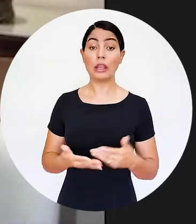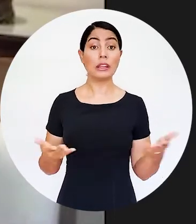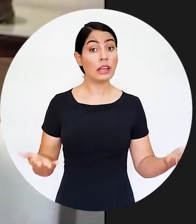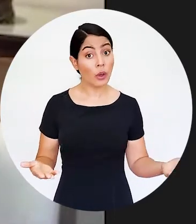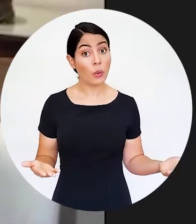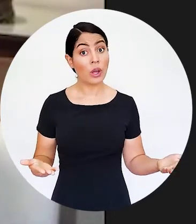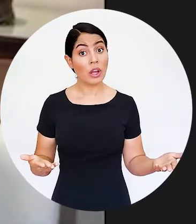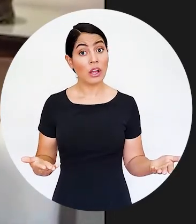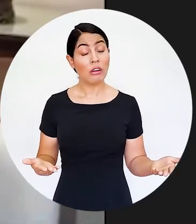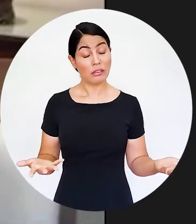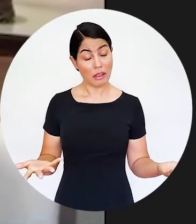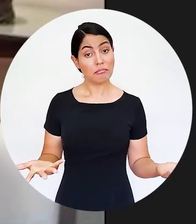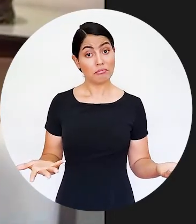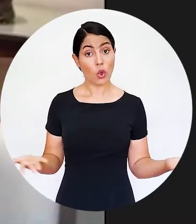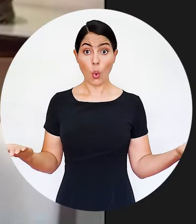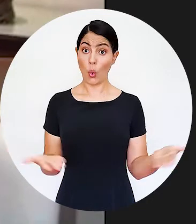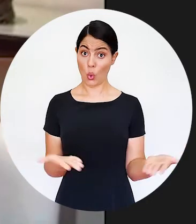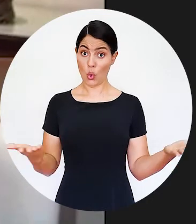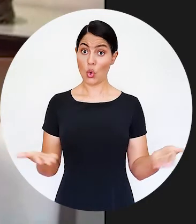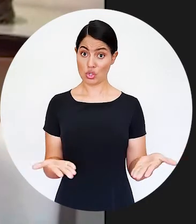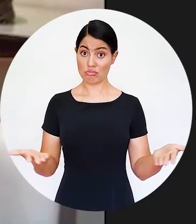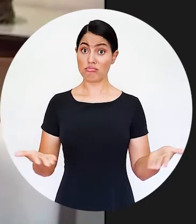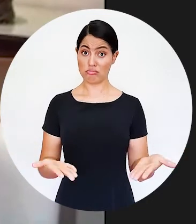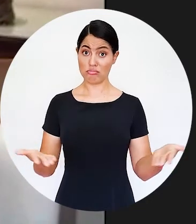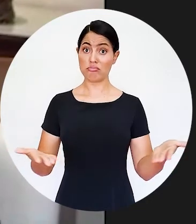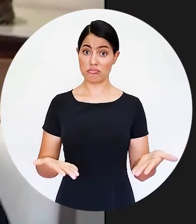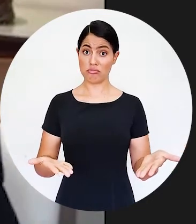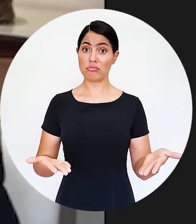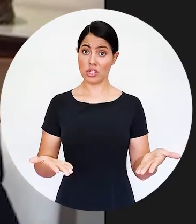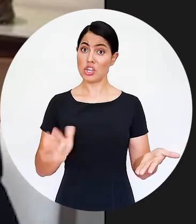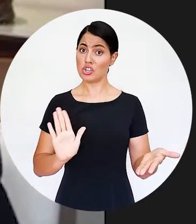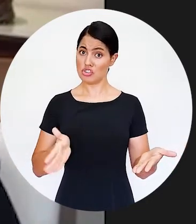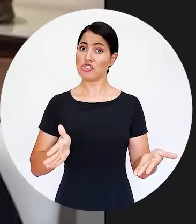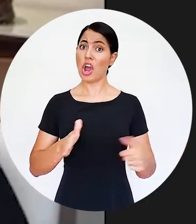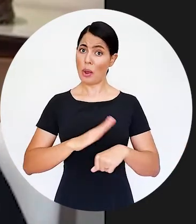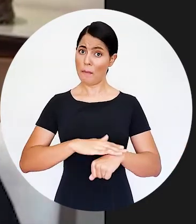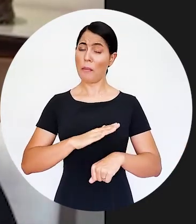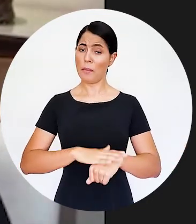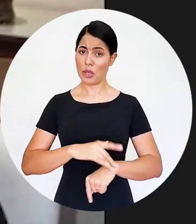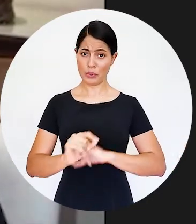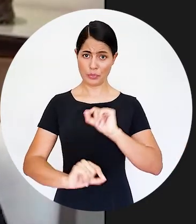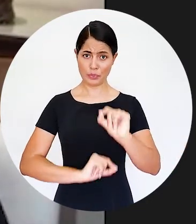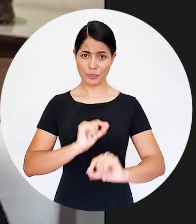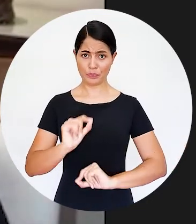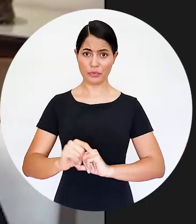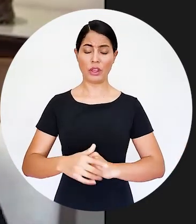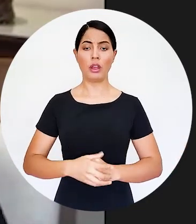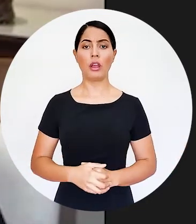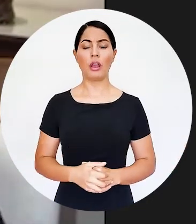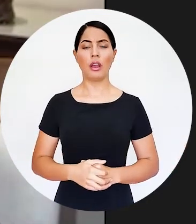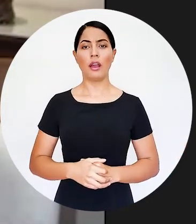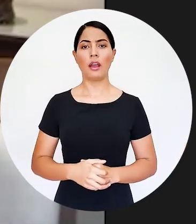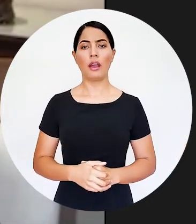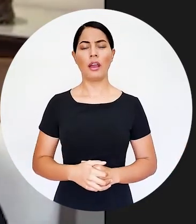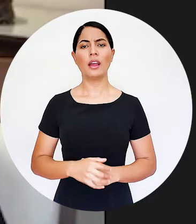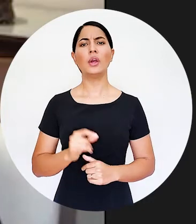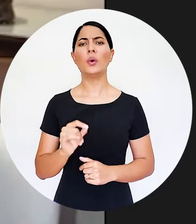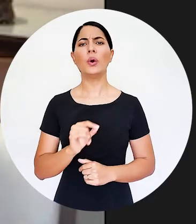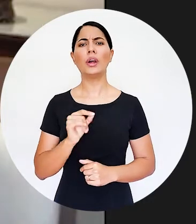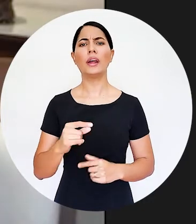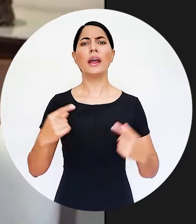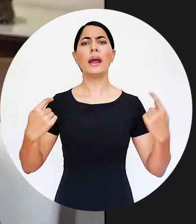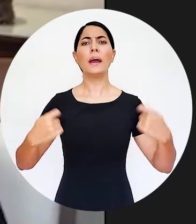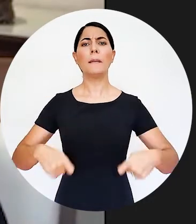advogado Oi já chegou uma época em que nós ainda já de há muito